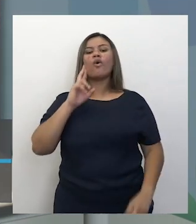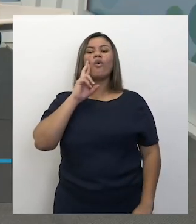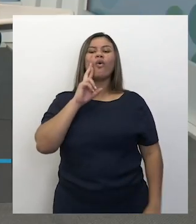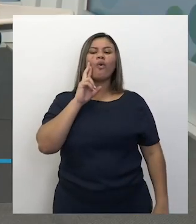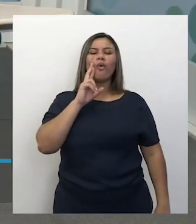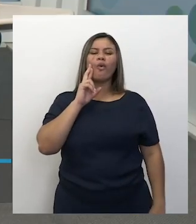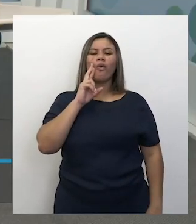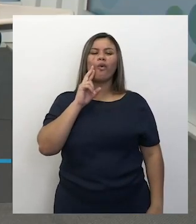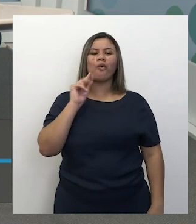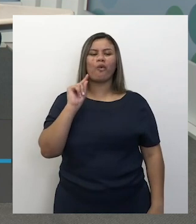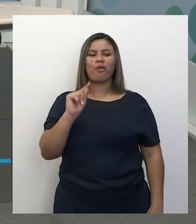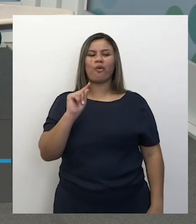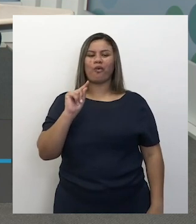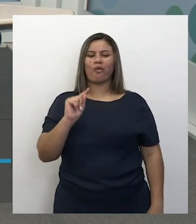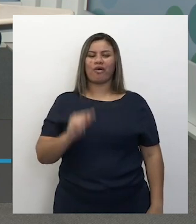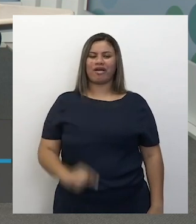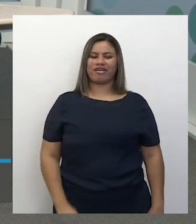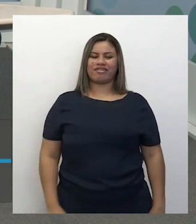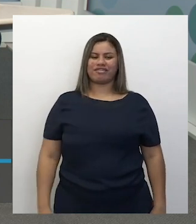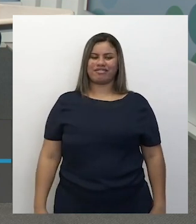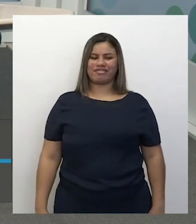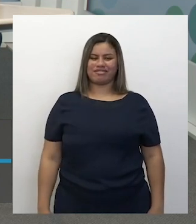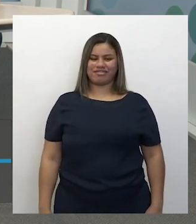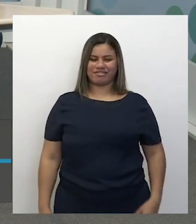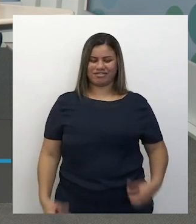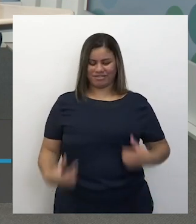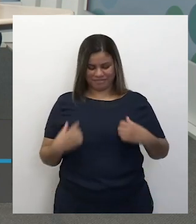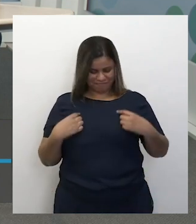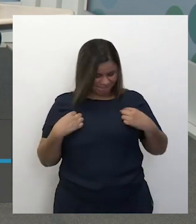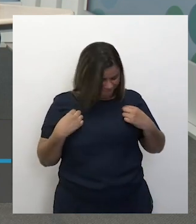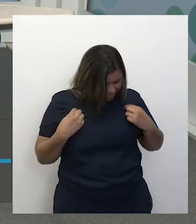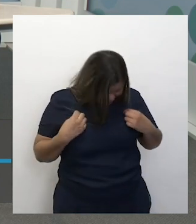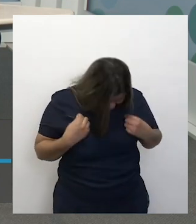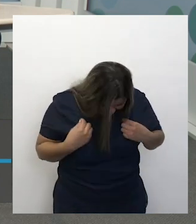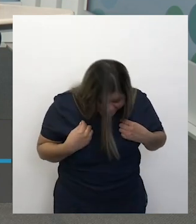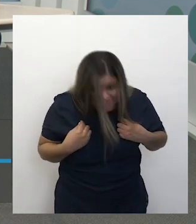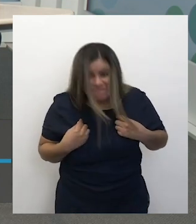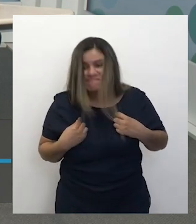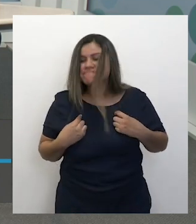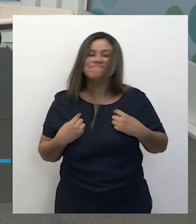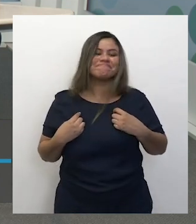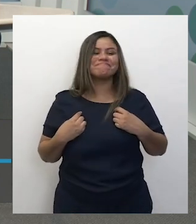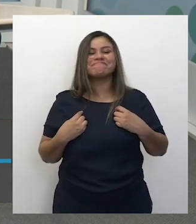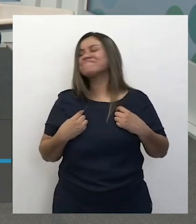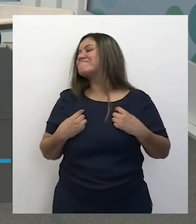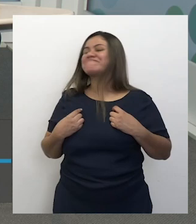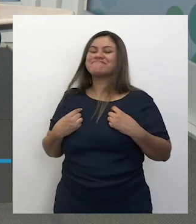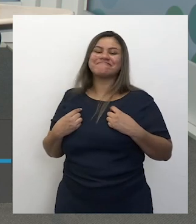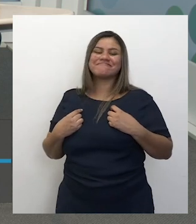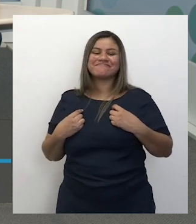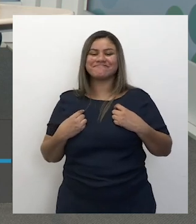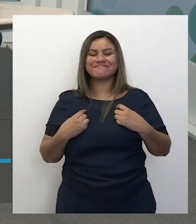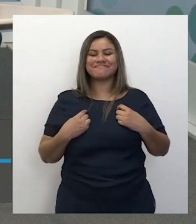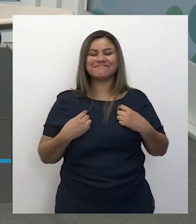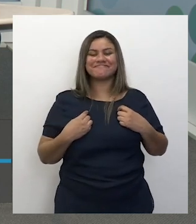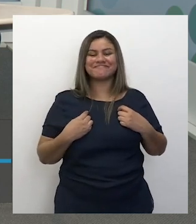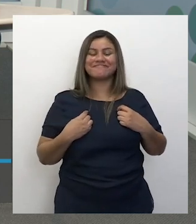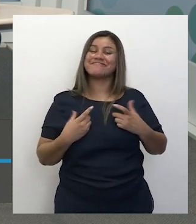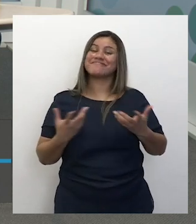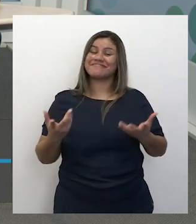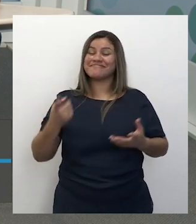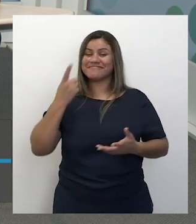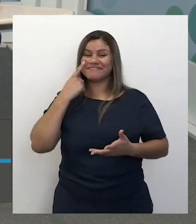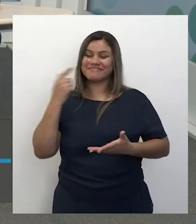Coisas rosas? Tem uma imagem aqui na minha frente. Olha que engraçado. Essa